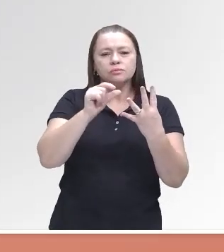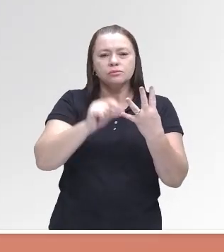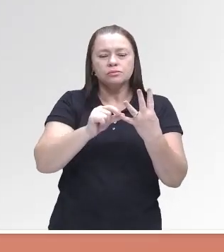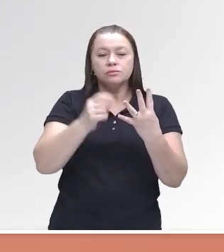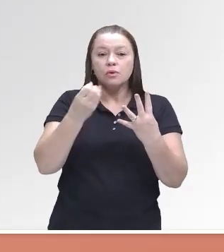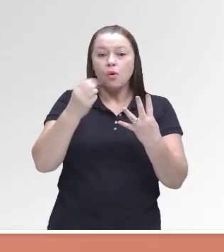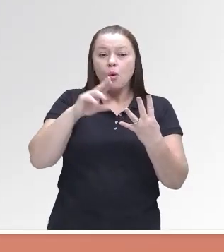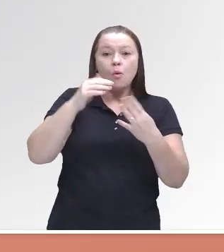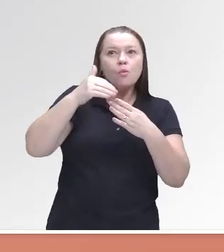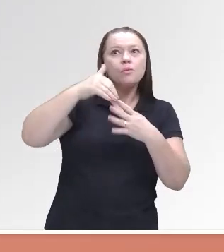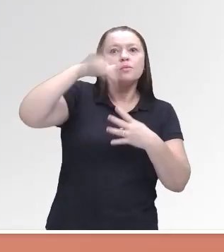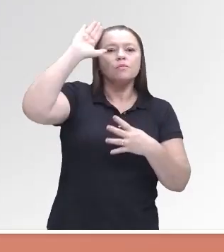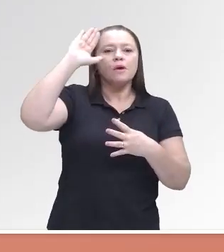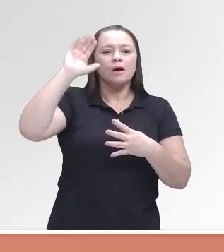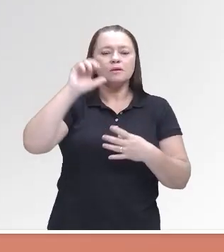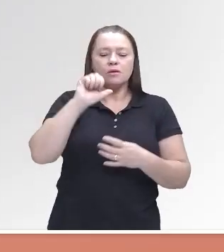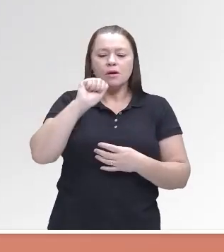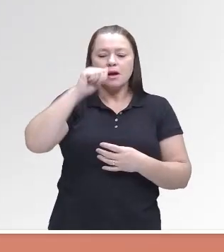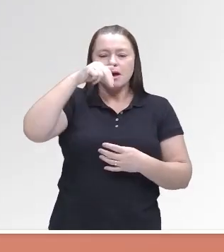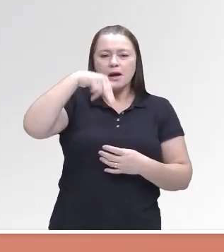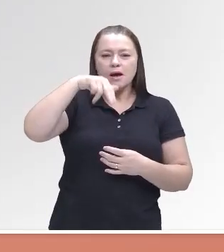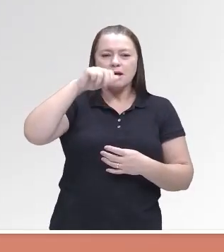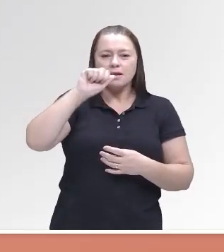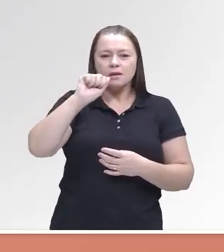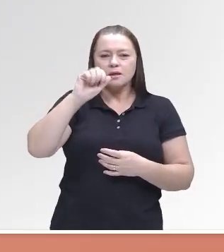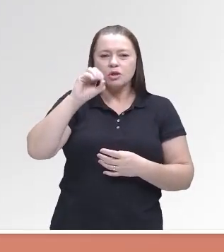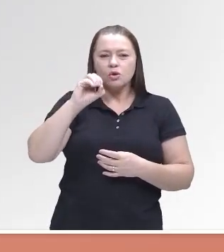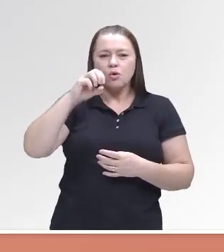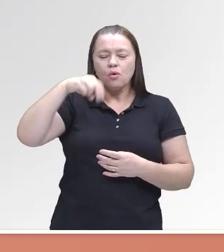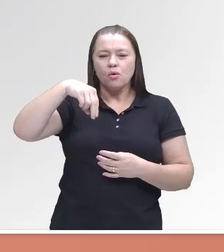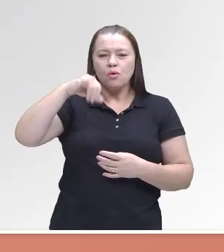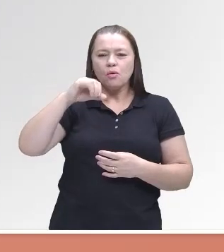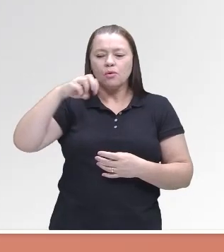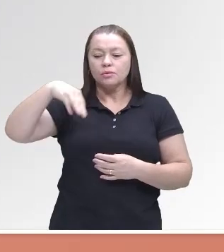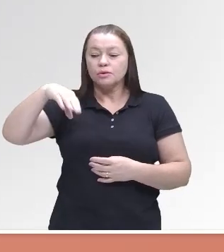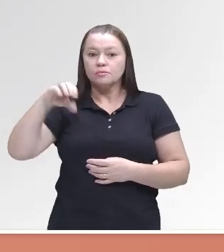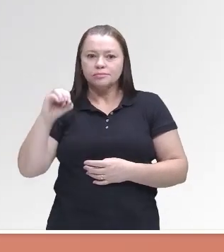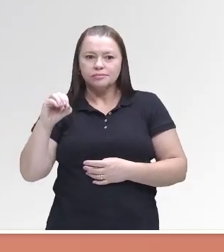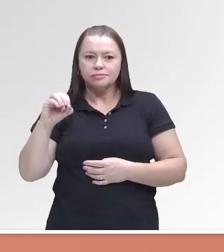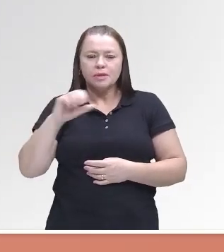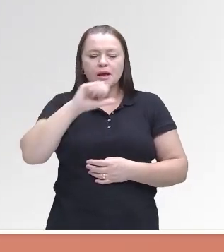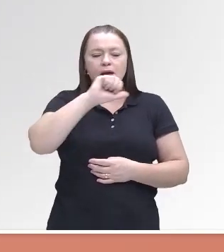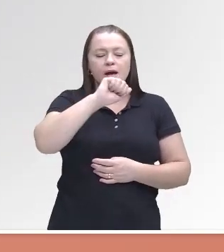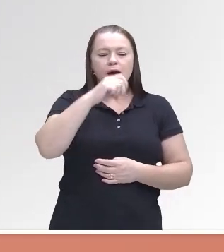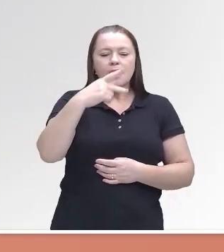anônimo. Anônimo, 4. Apartamento.